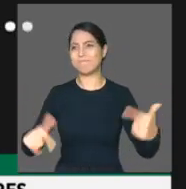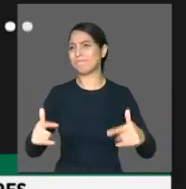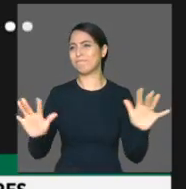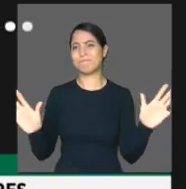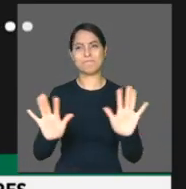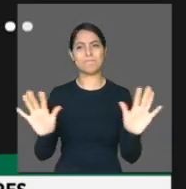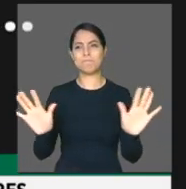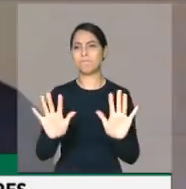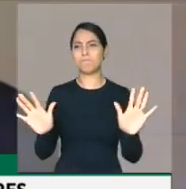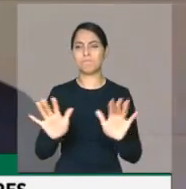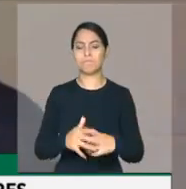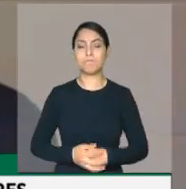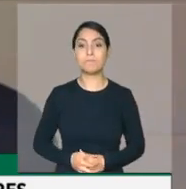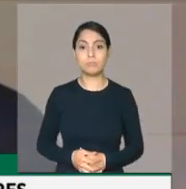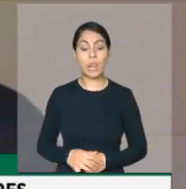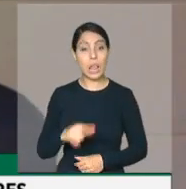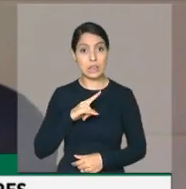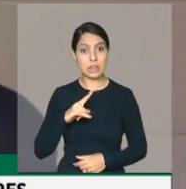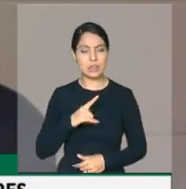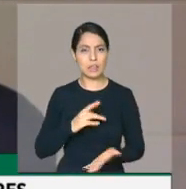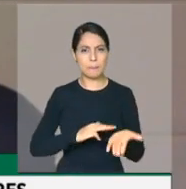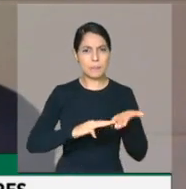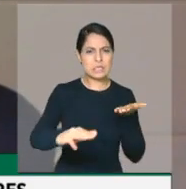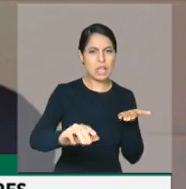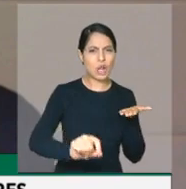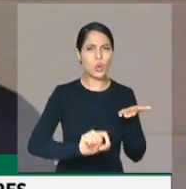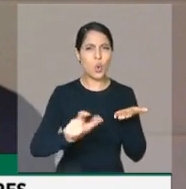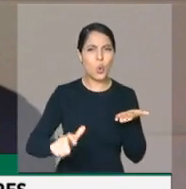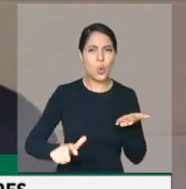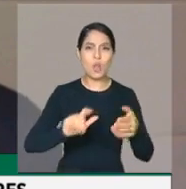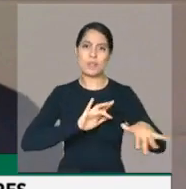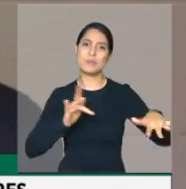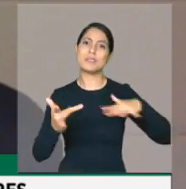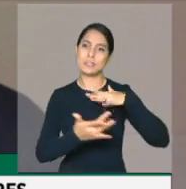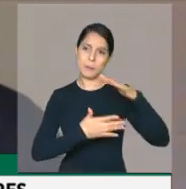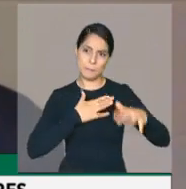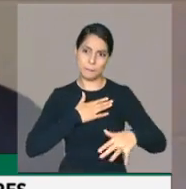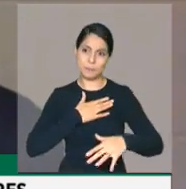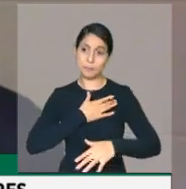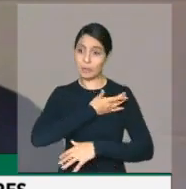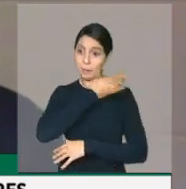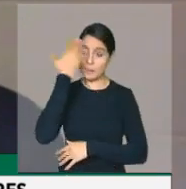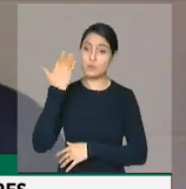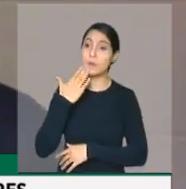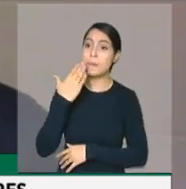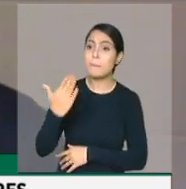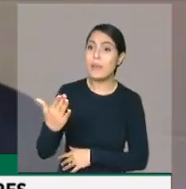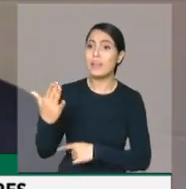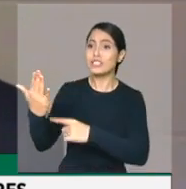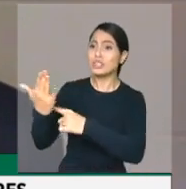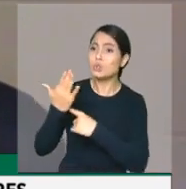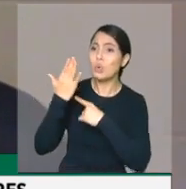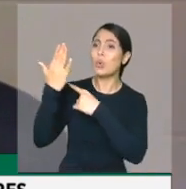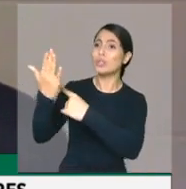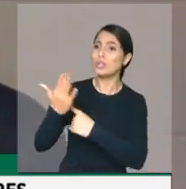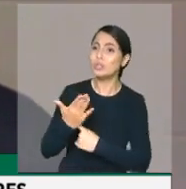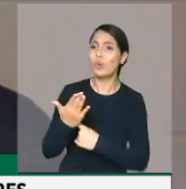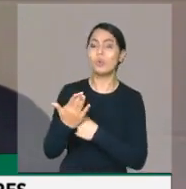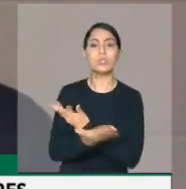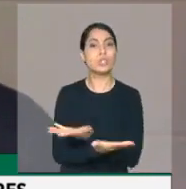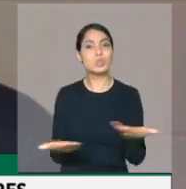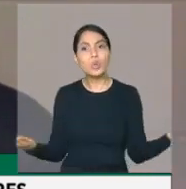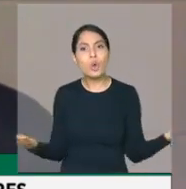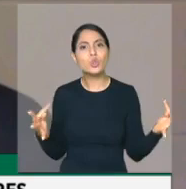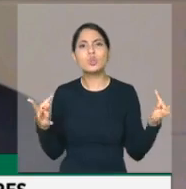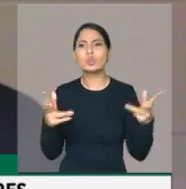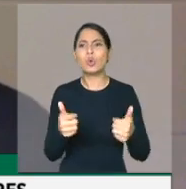eu recebi agora há pouco uma mensagem numa das minhas redes sociais de uma pessoa pedindo socorro do Congresso para que não permitamos que